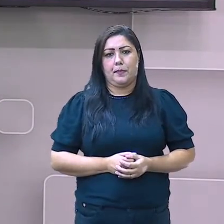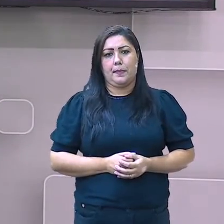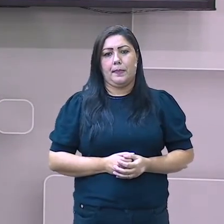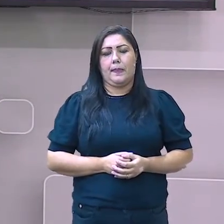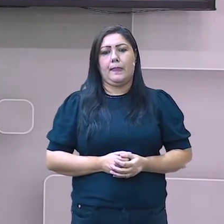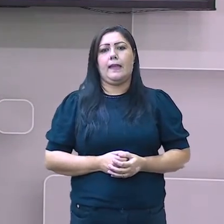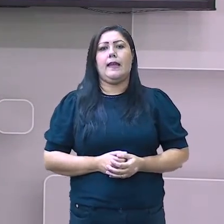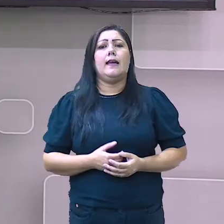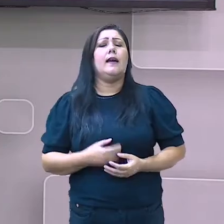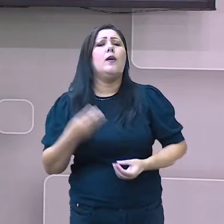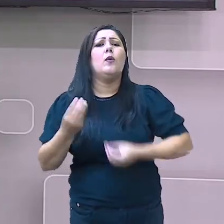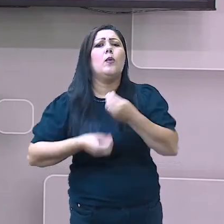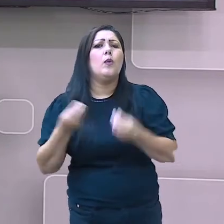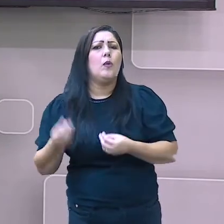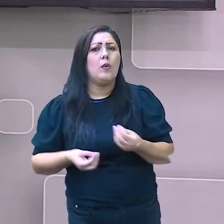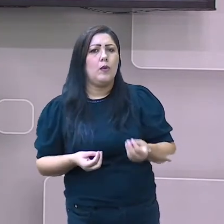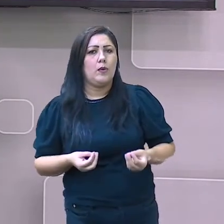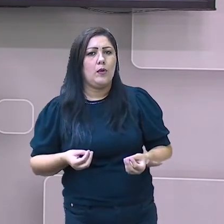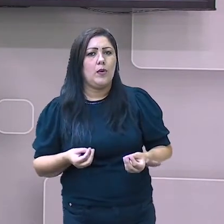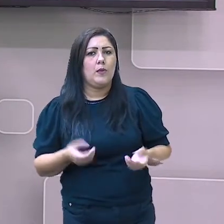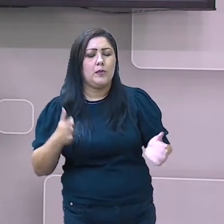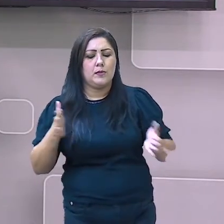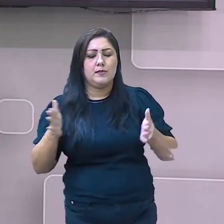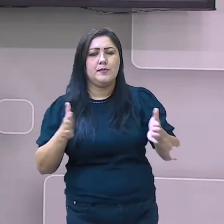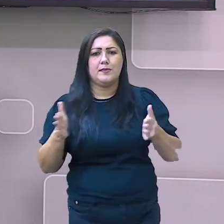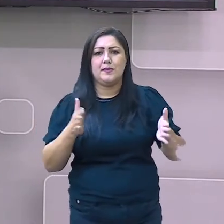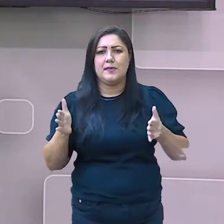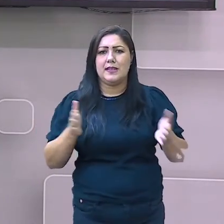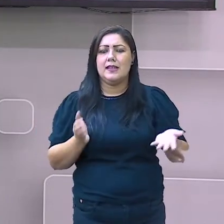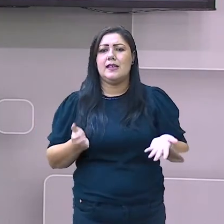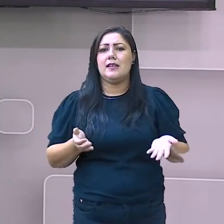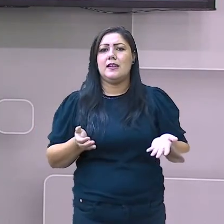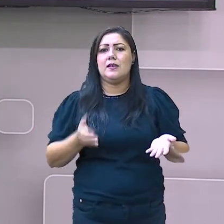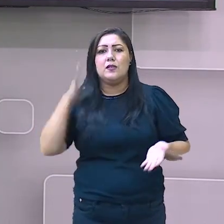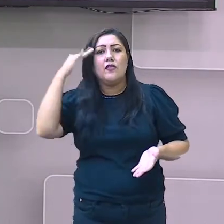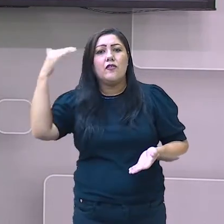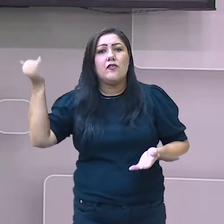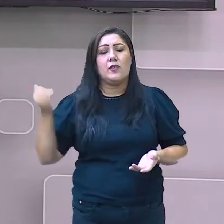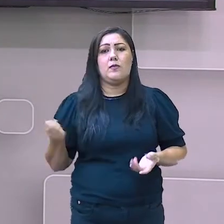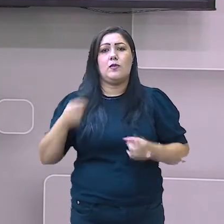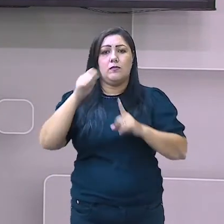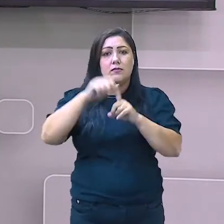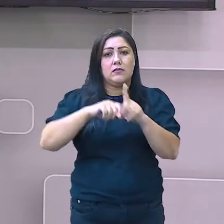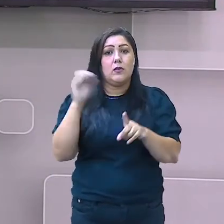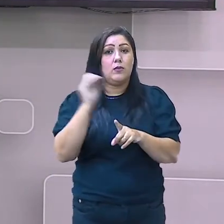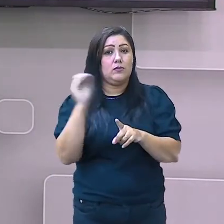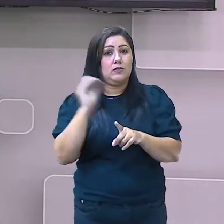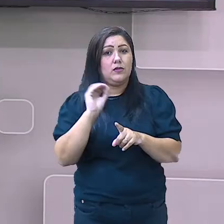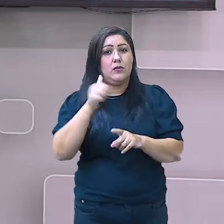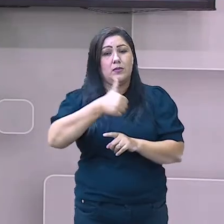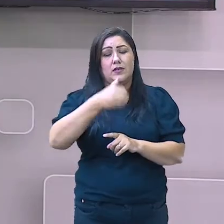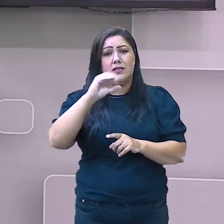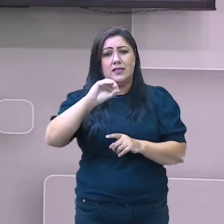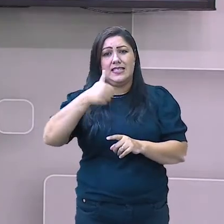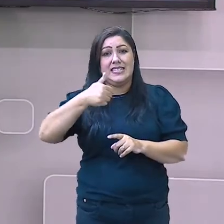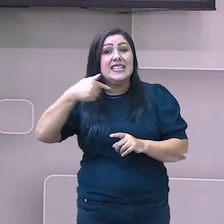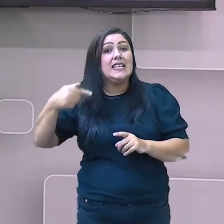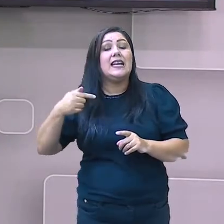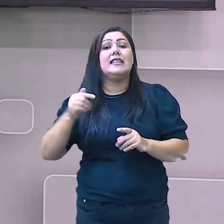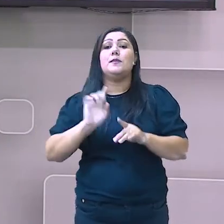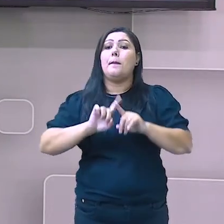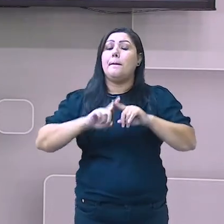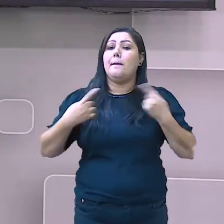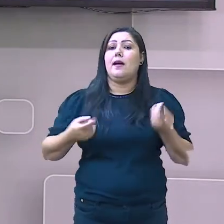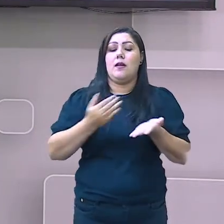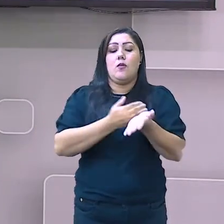1917, esse período da história, ele ficou conhecido como outubro de 1917, mas iniciou em